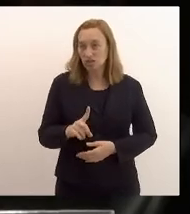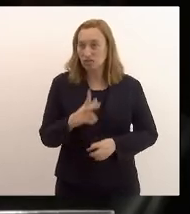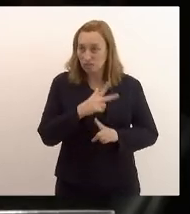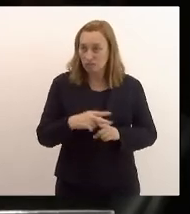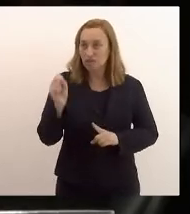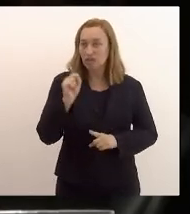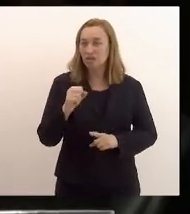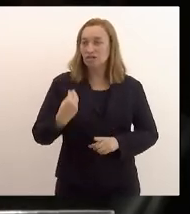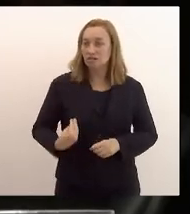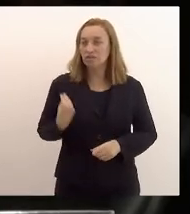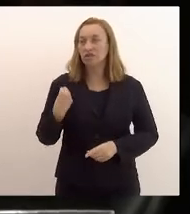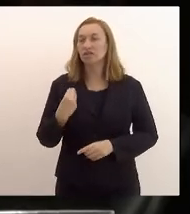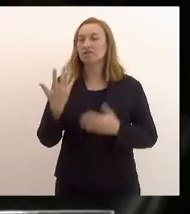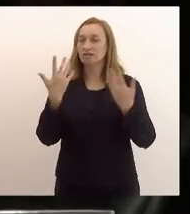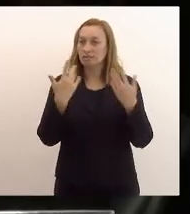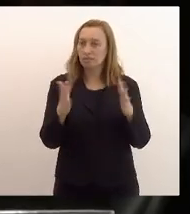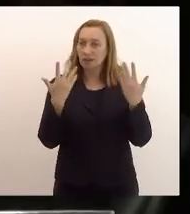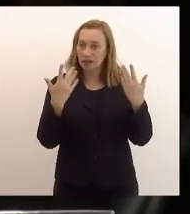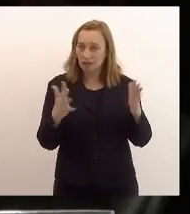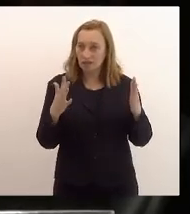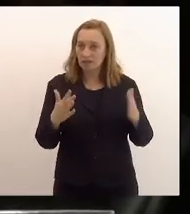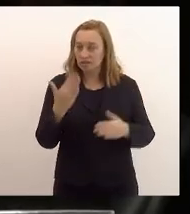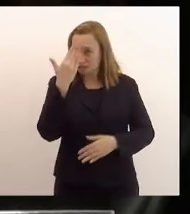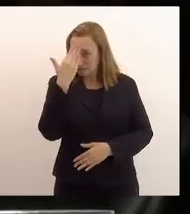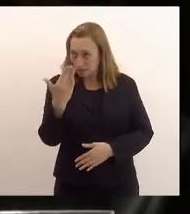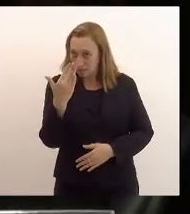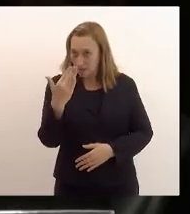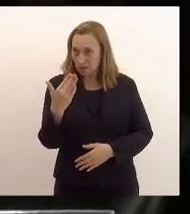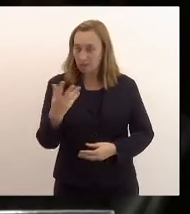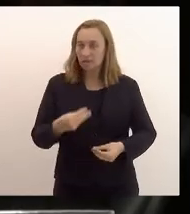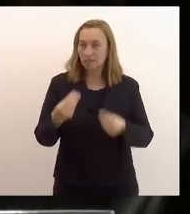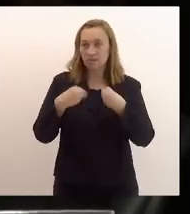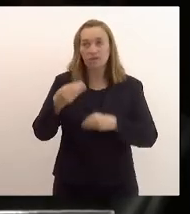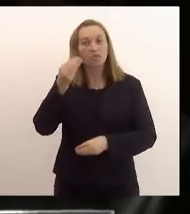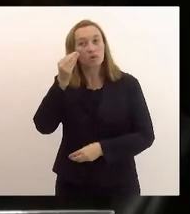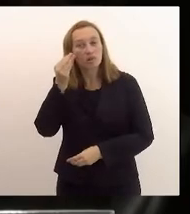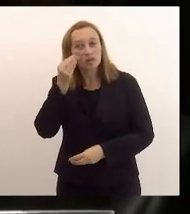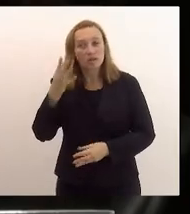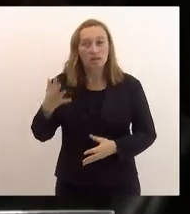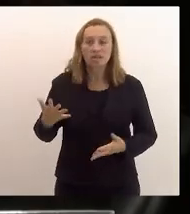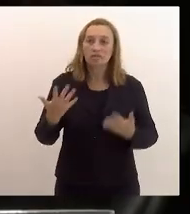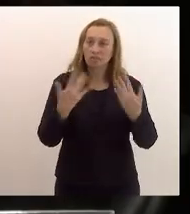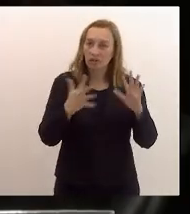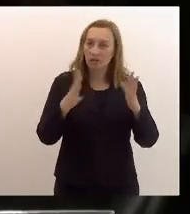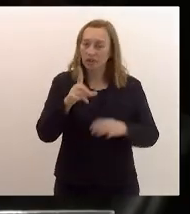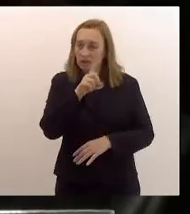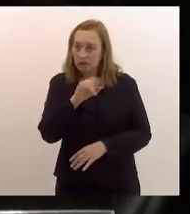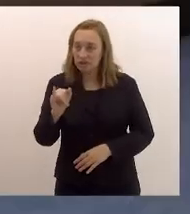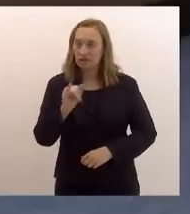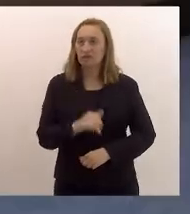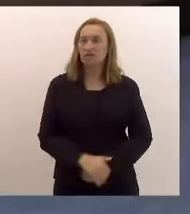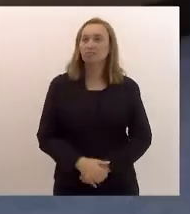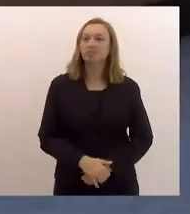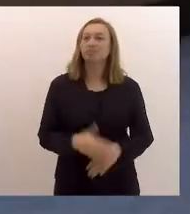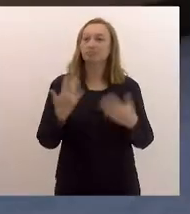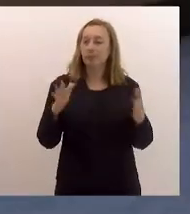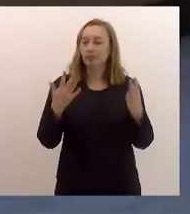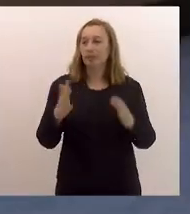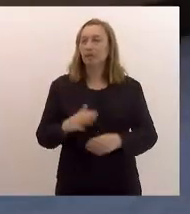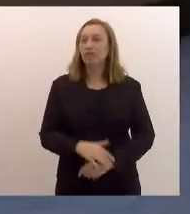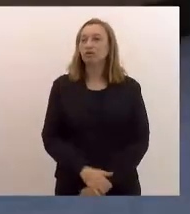Vitória e vida parabéns Muito obrigado por nos dar a oportunidade de saudar vos neste dia